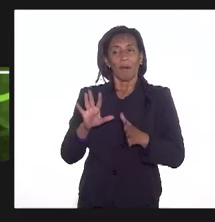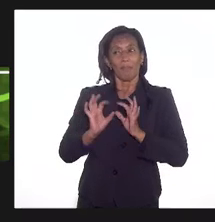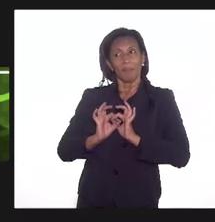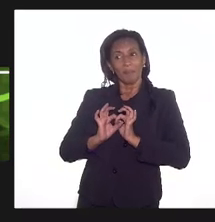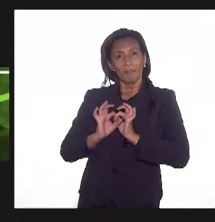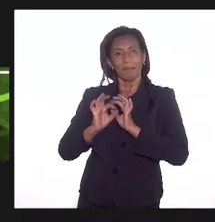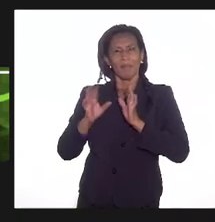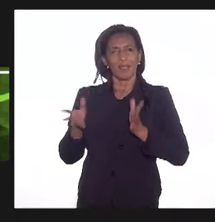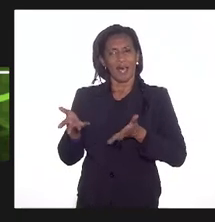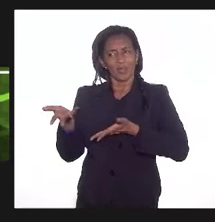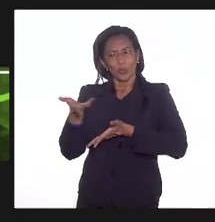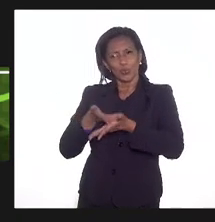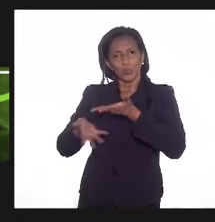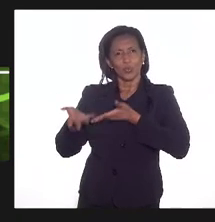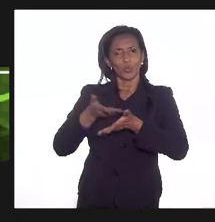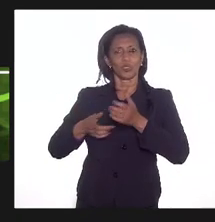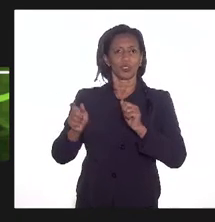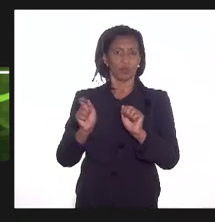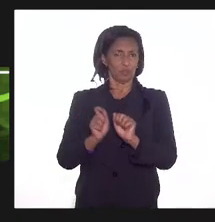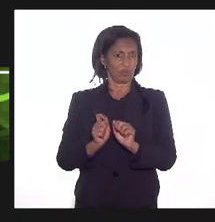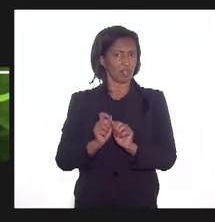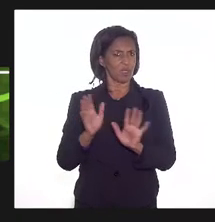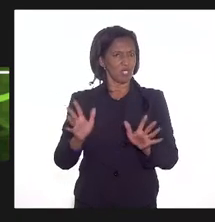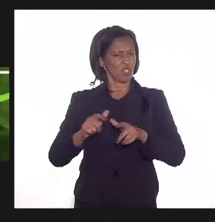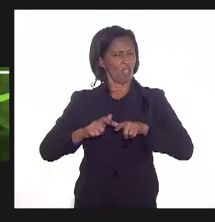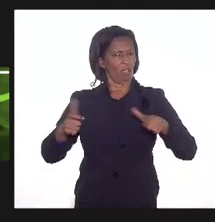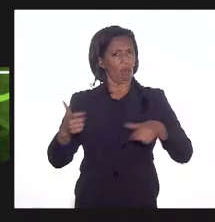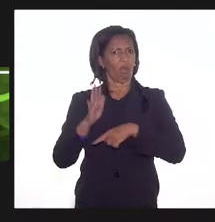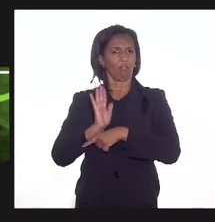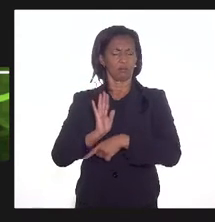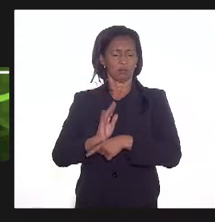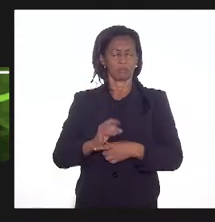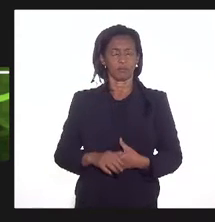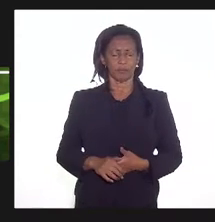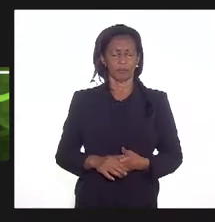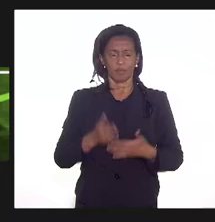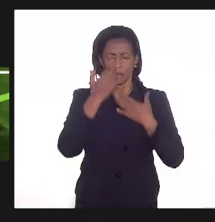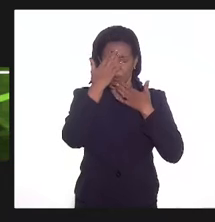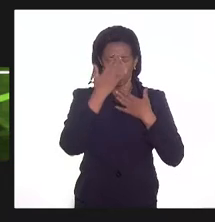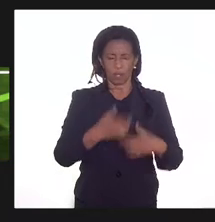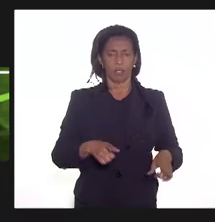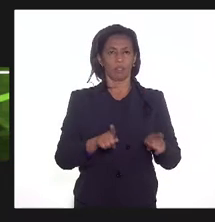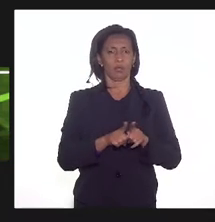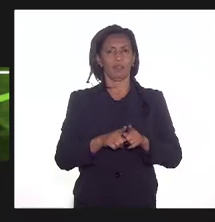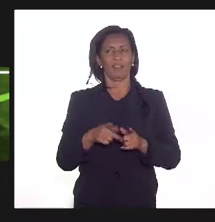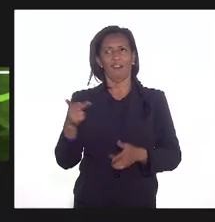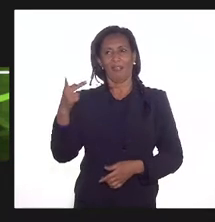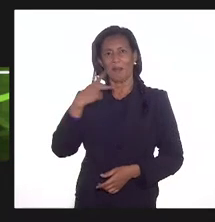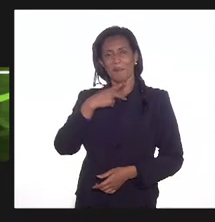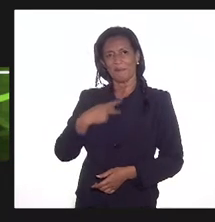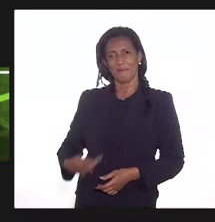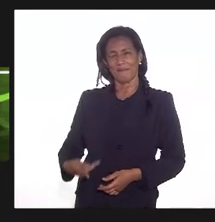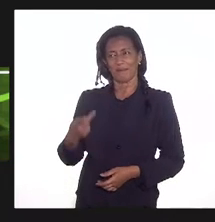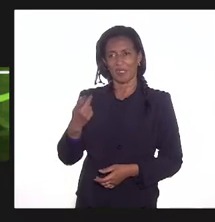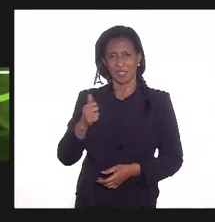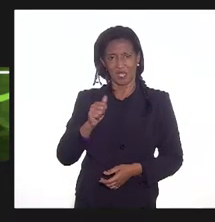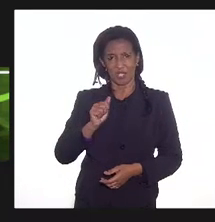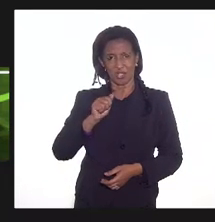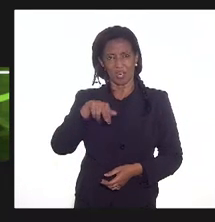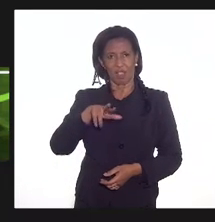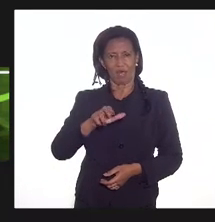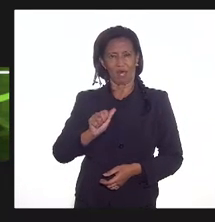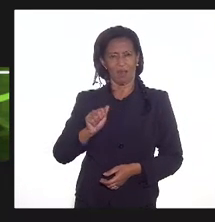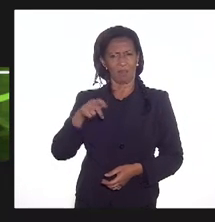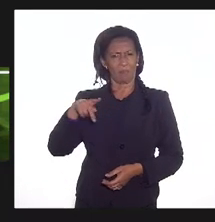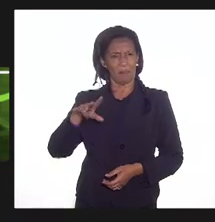liberdade da gente fazer isso já é uma grande ajuda eu agradeço também a nossa presidente a Clara Paulino que também está